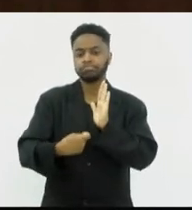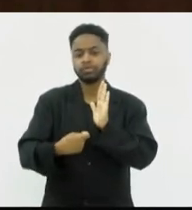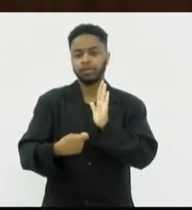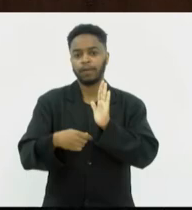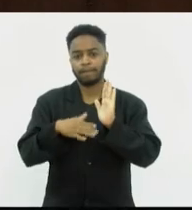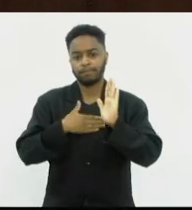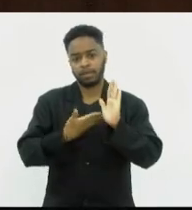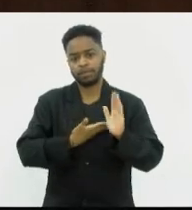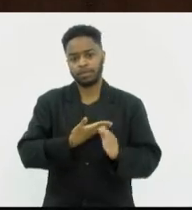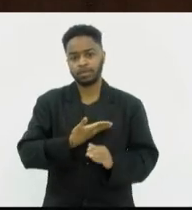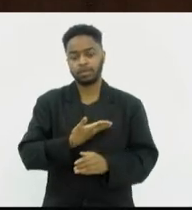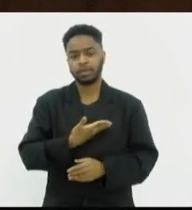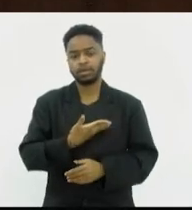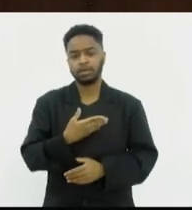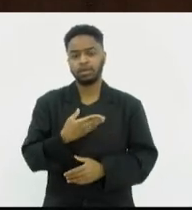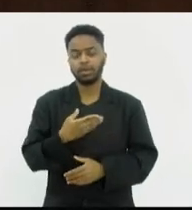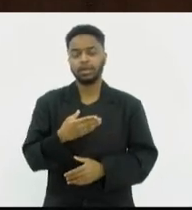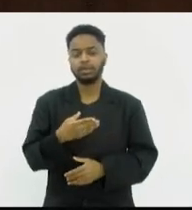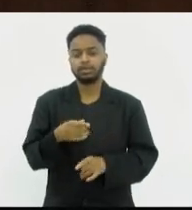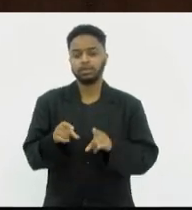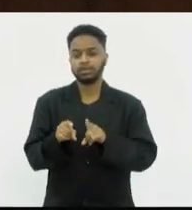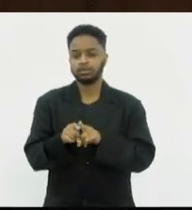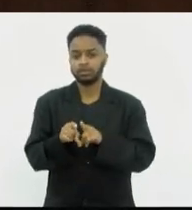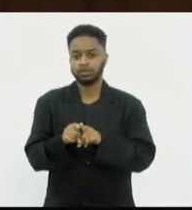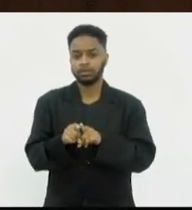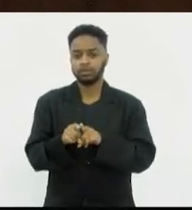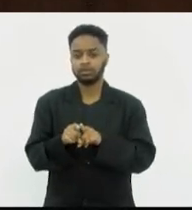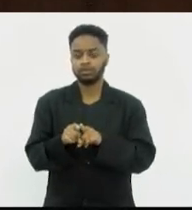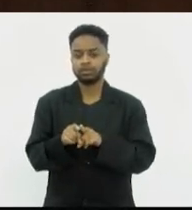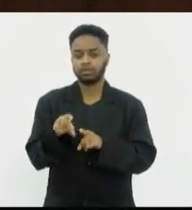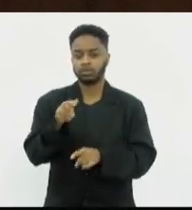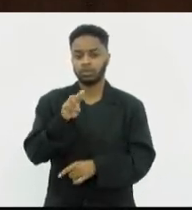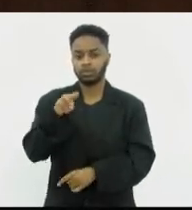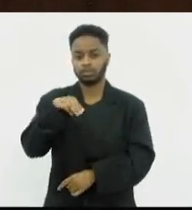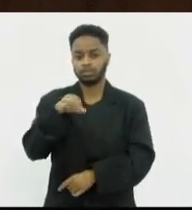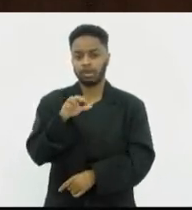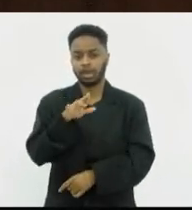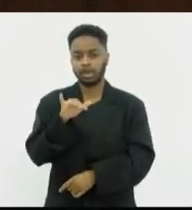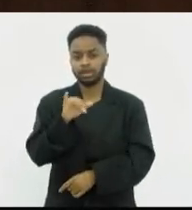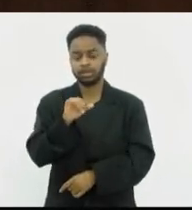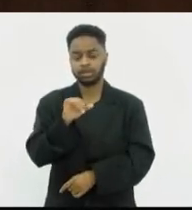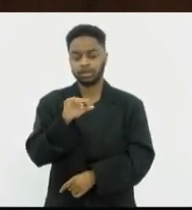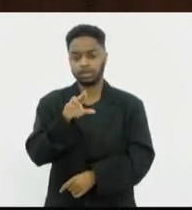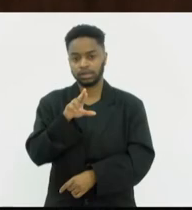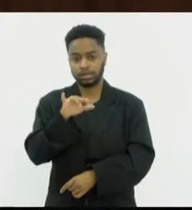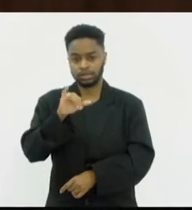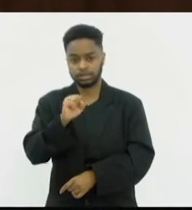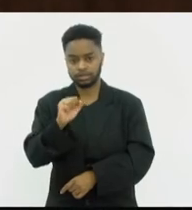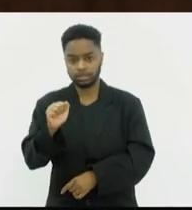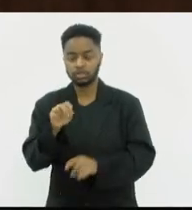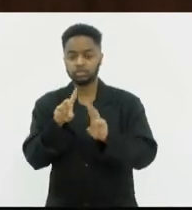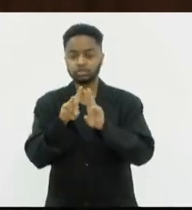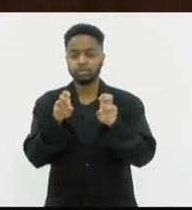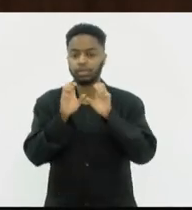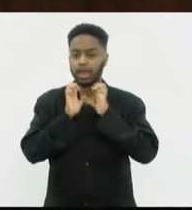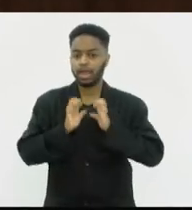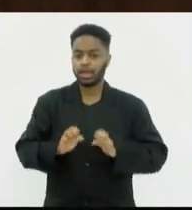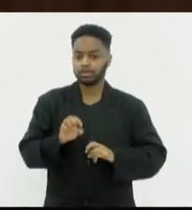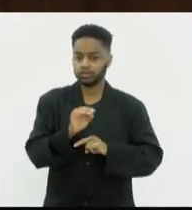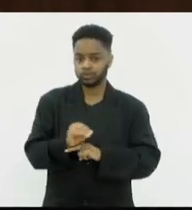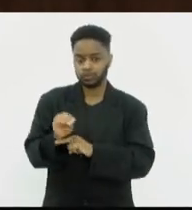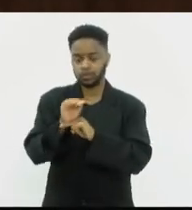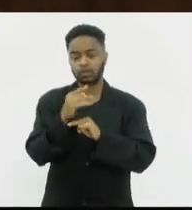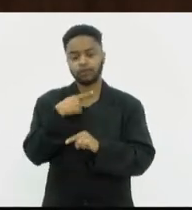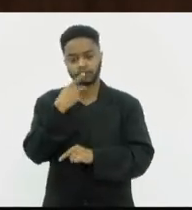minha, psicanalista, né? Marisa, sobre a ética do cuidado. Eu acho tão importante isso. Falei